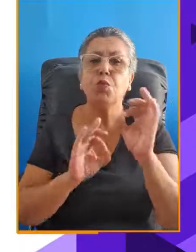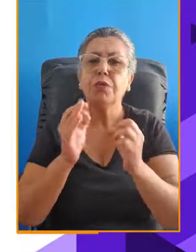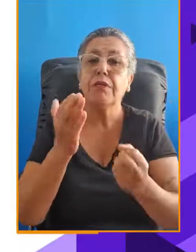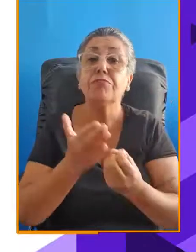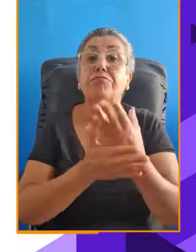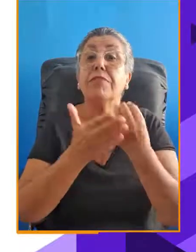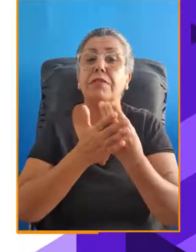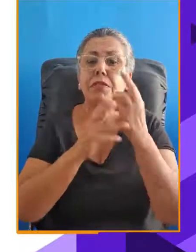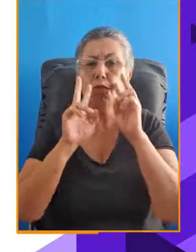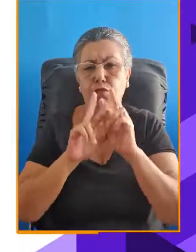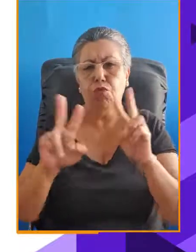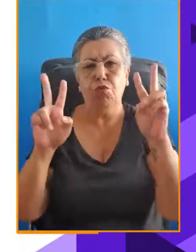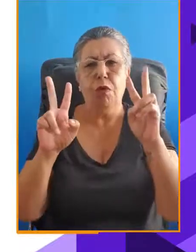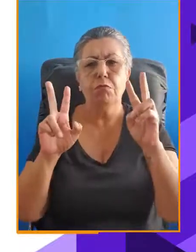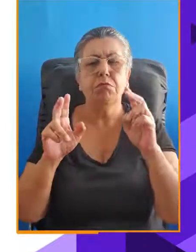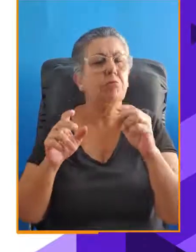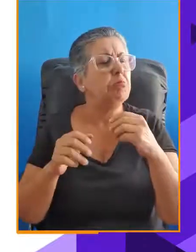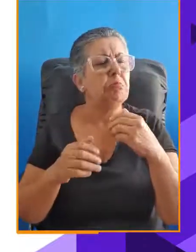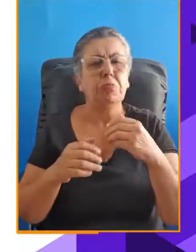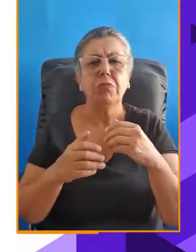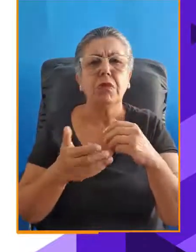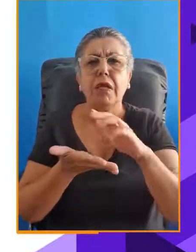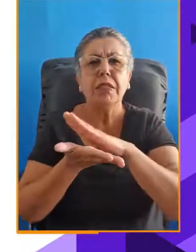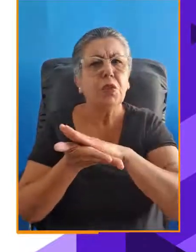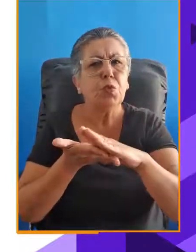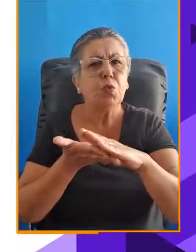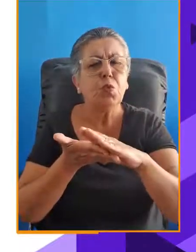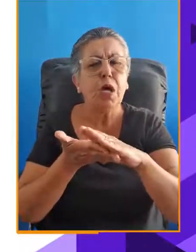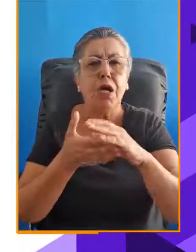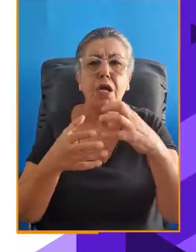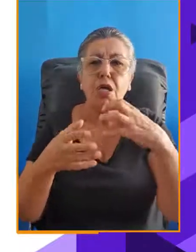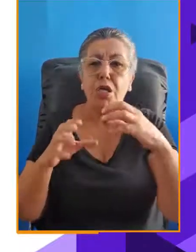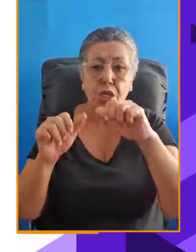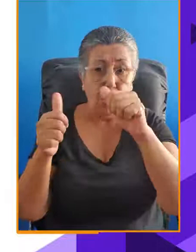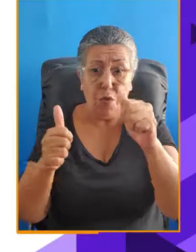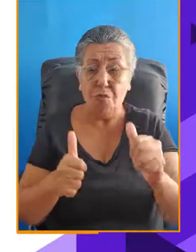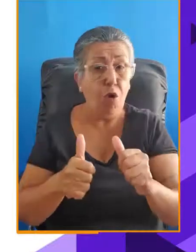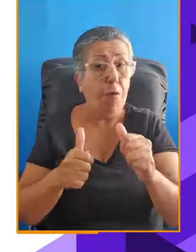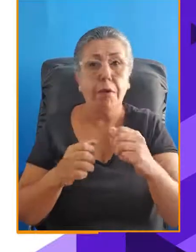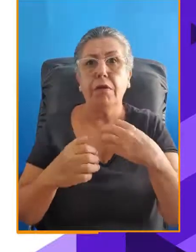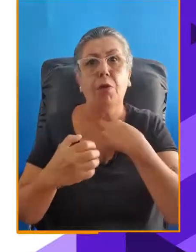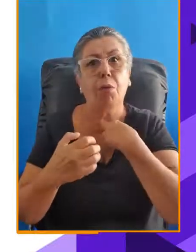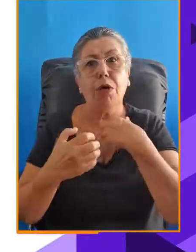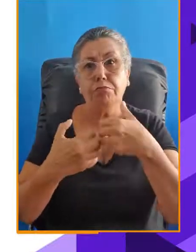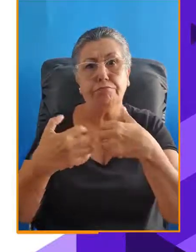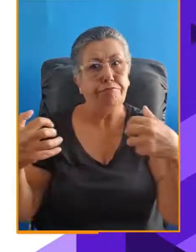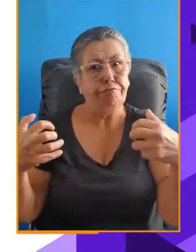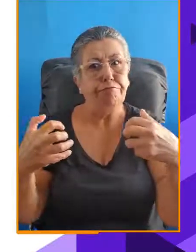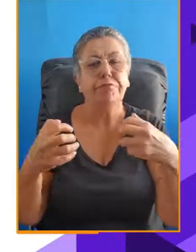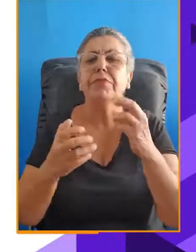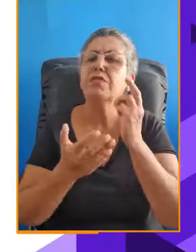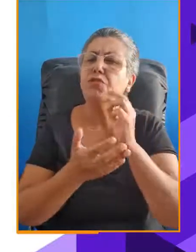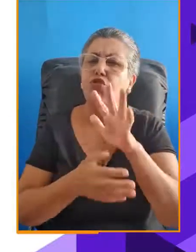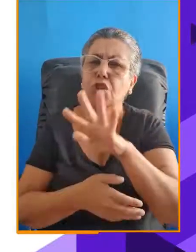seja, a textura e formato não podem ser separados e ela geralmente é